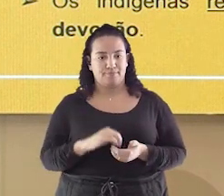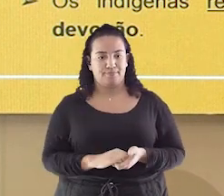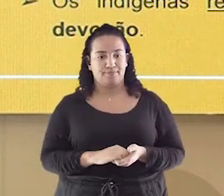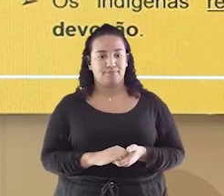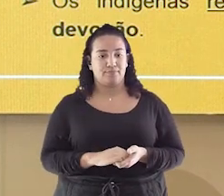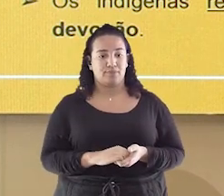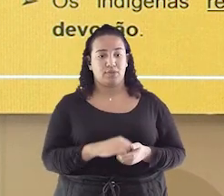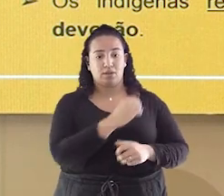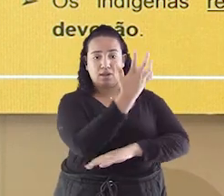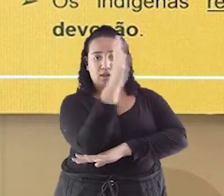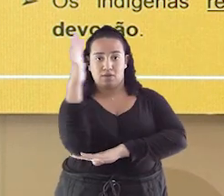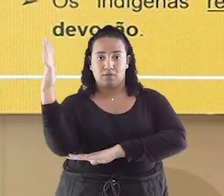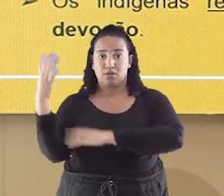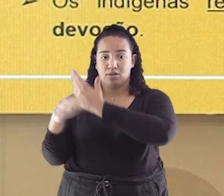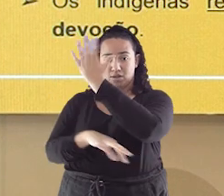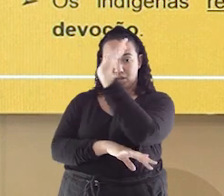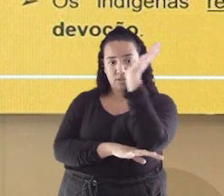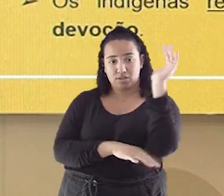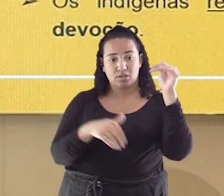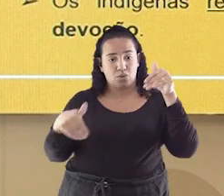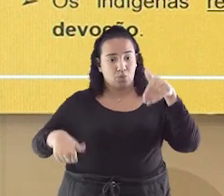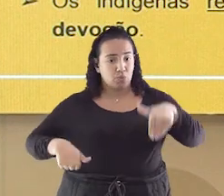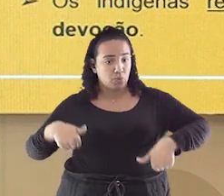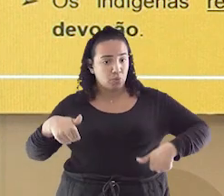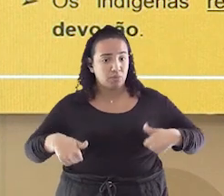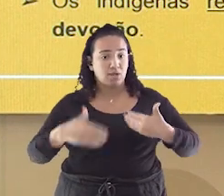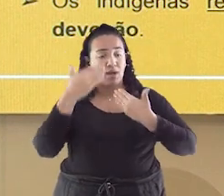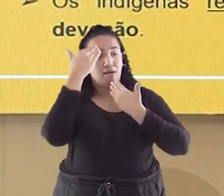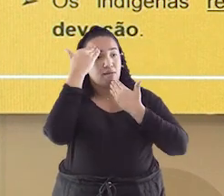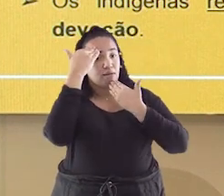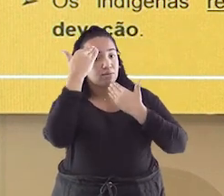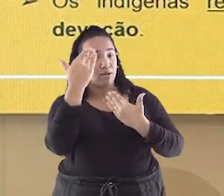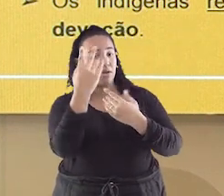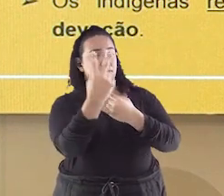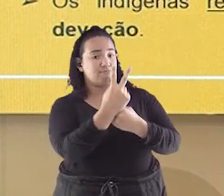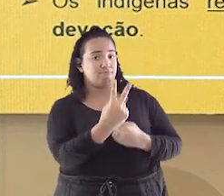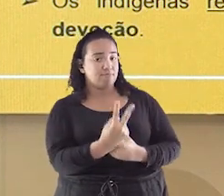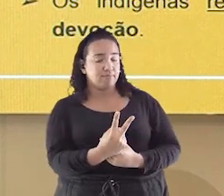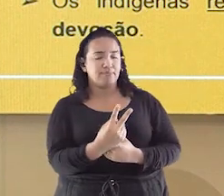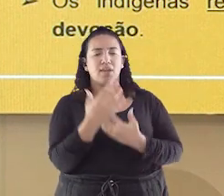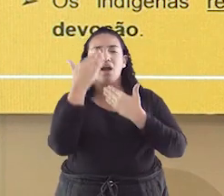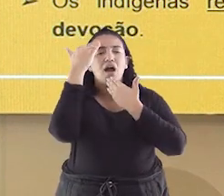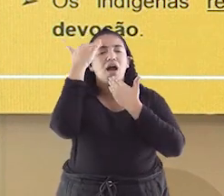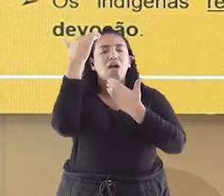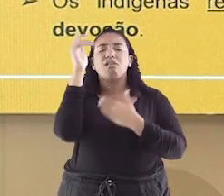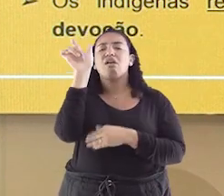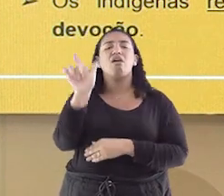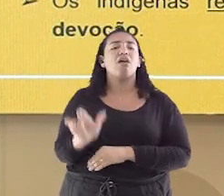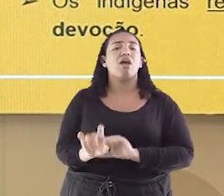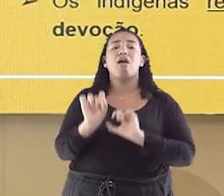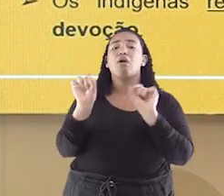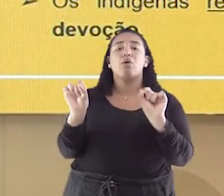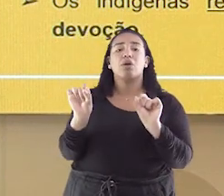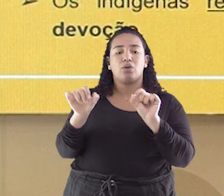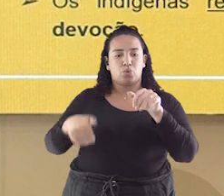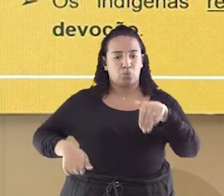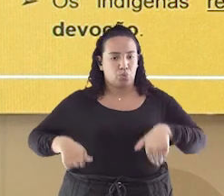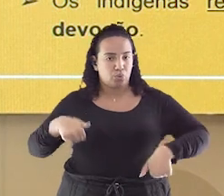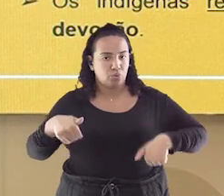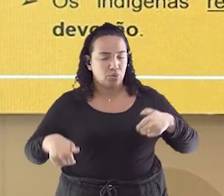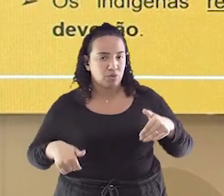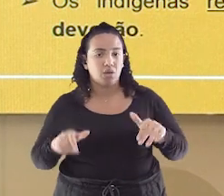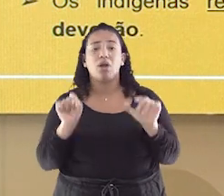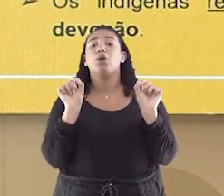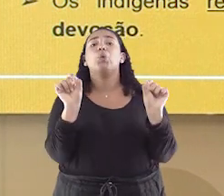A floresta agradece ao Curupira a proteção. Agradece a quem? Ao Curupira. E agradece o que ao